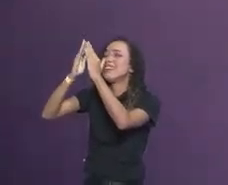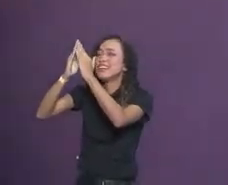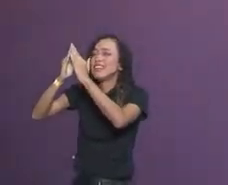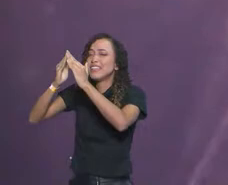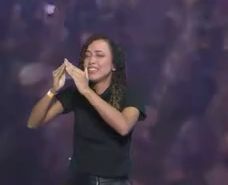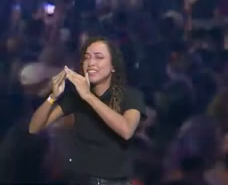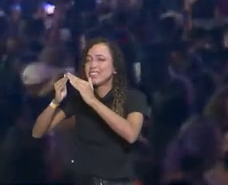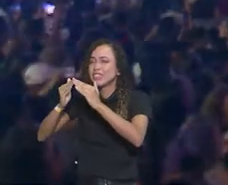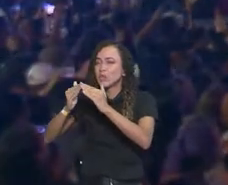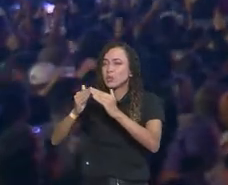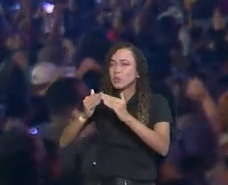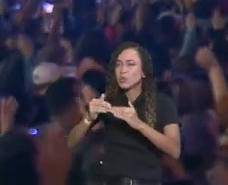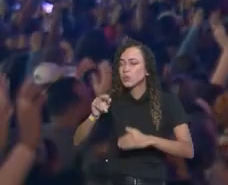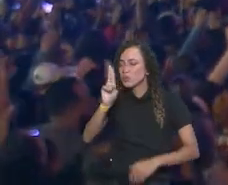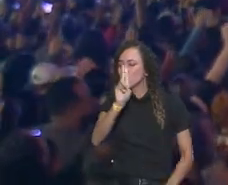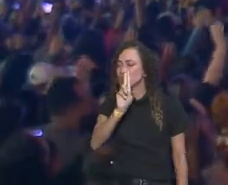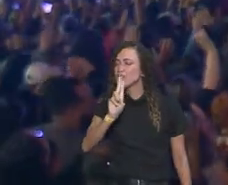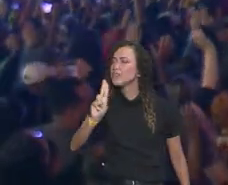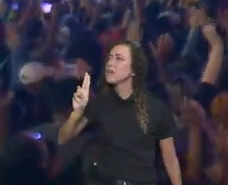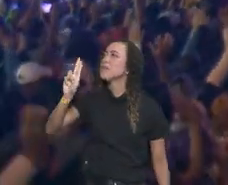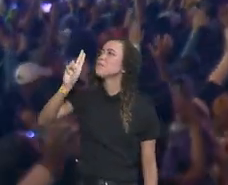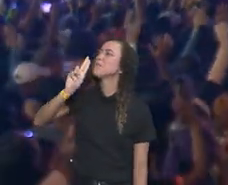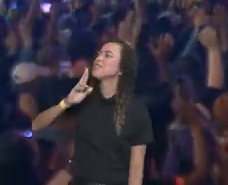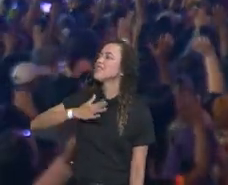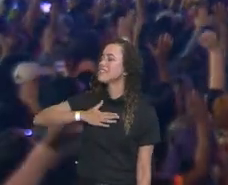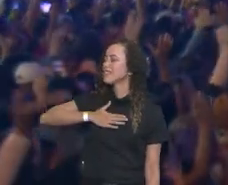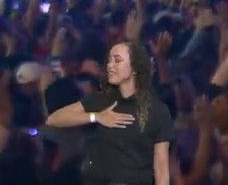levante as suas mãos Tchau